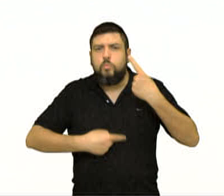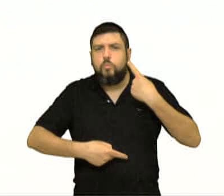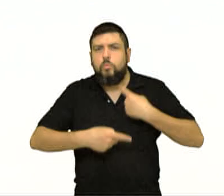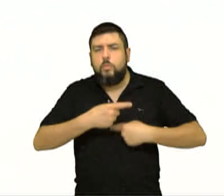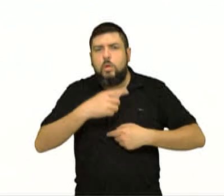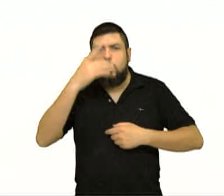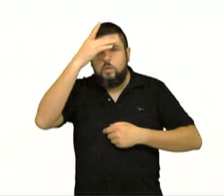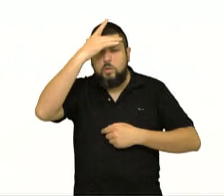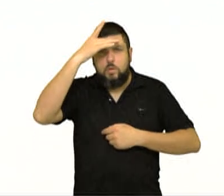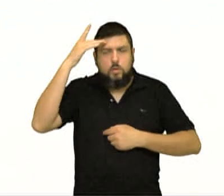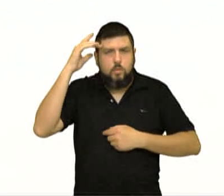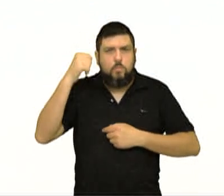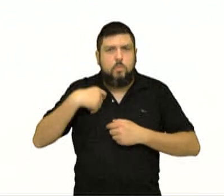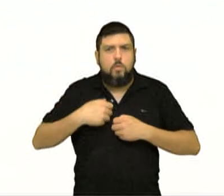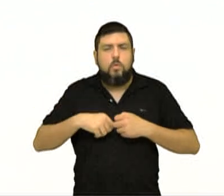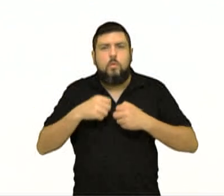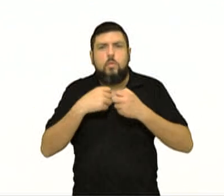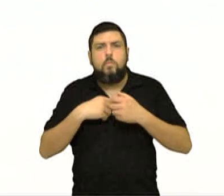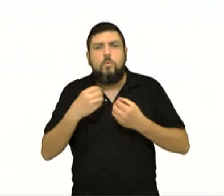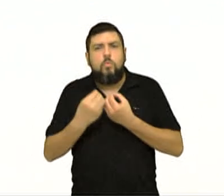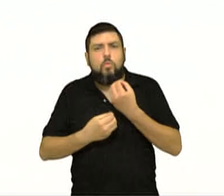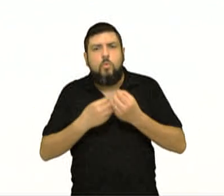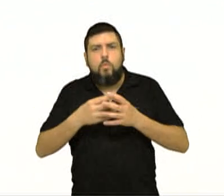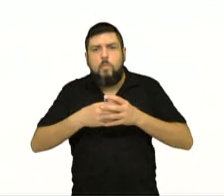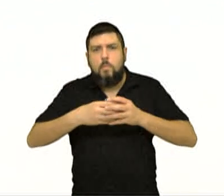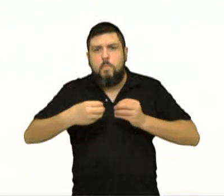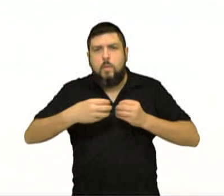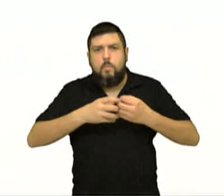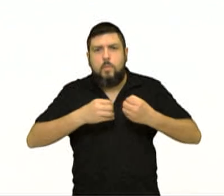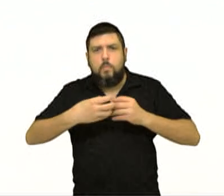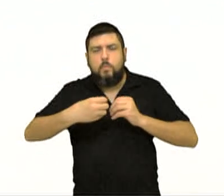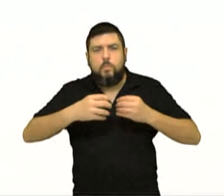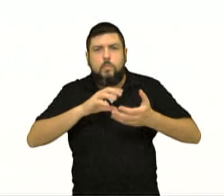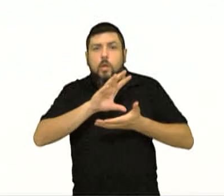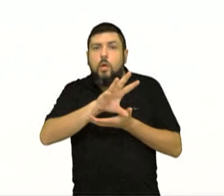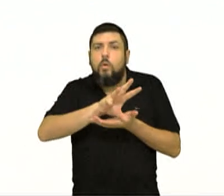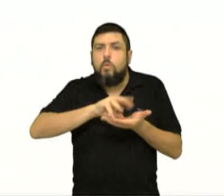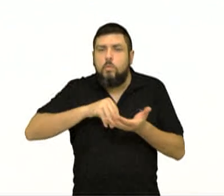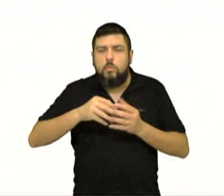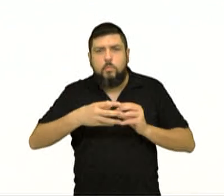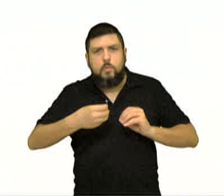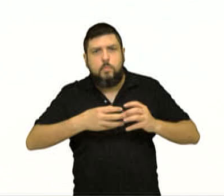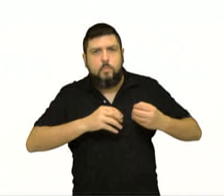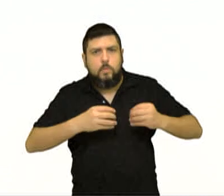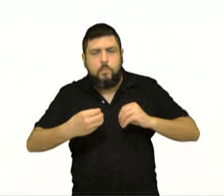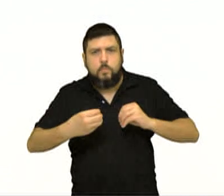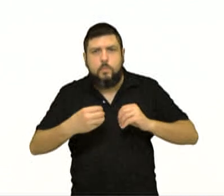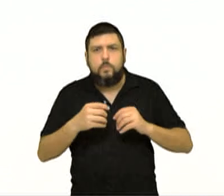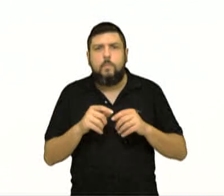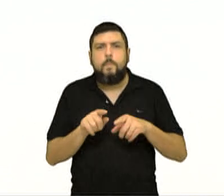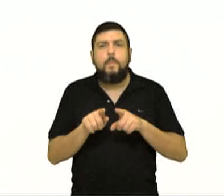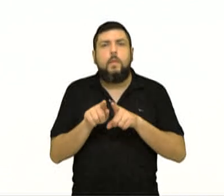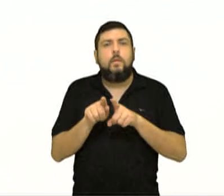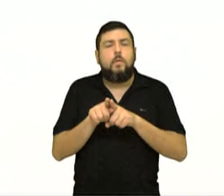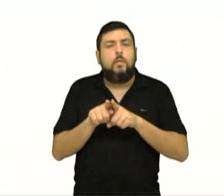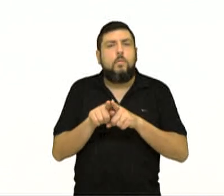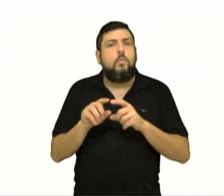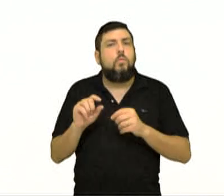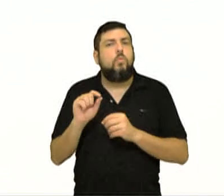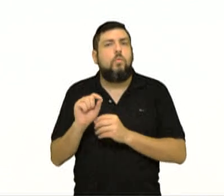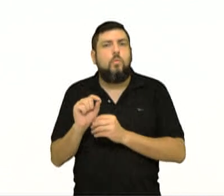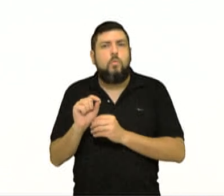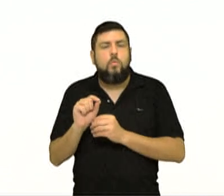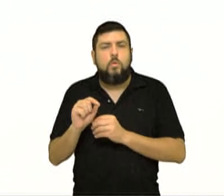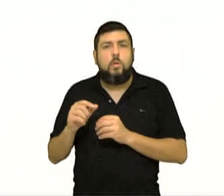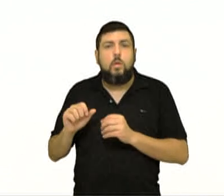prolifera de maneira assexuada, né, fazendo cópias dele mesmo, né? E tanto também na fase sexuada, quando